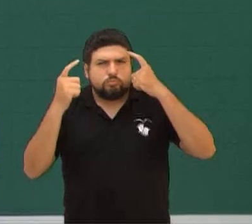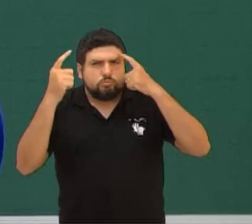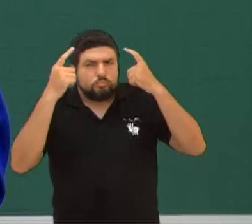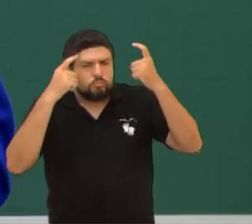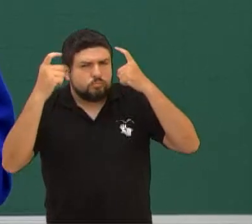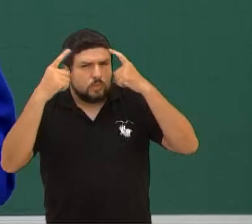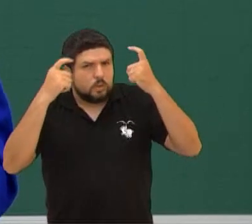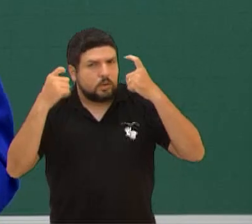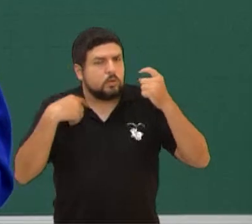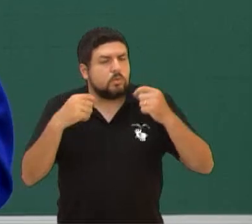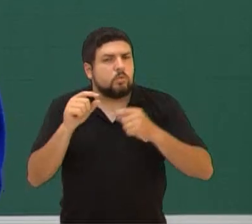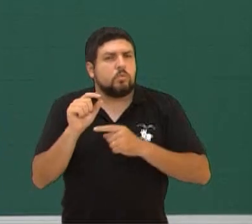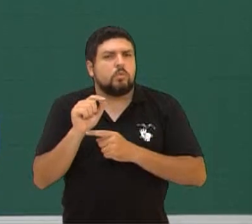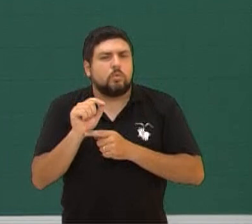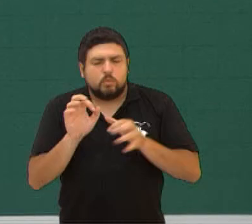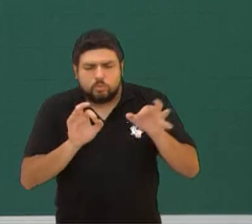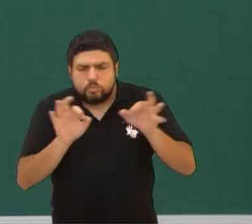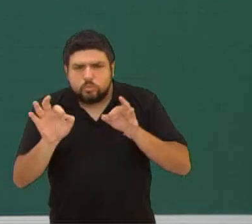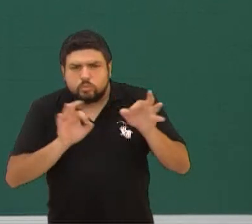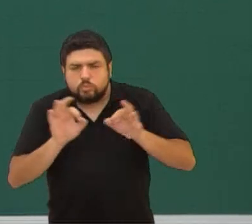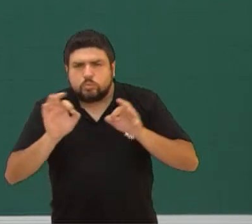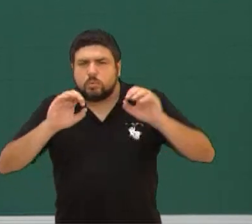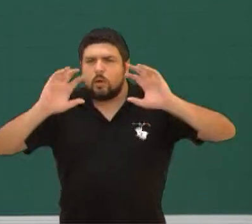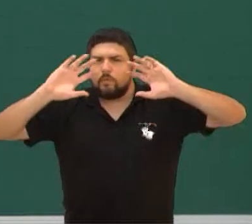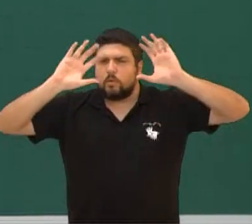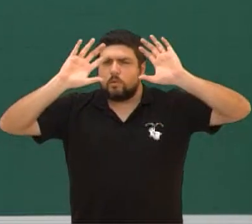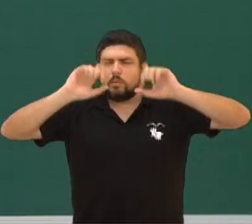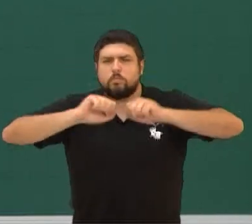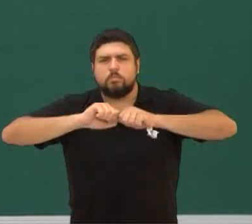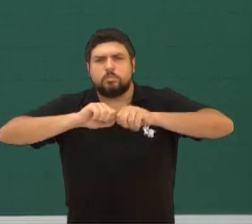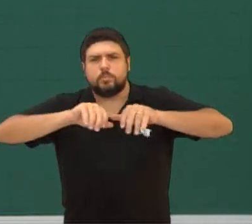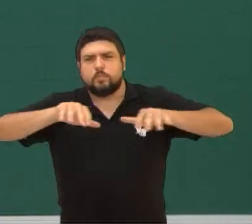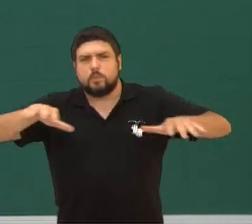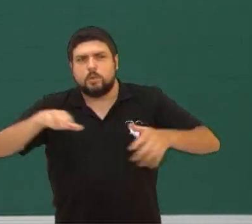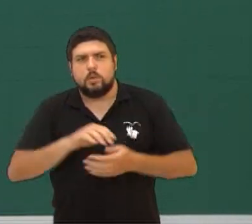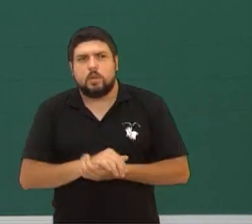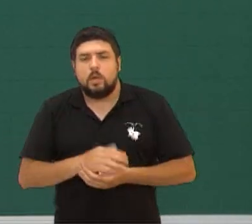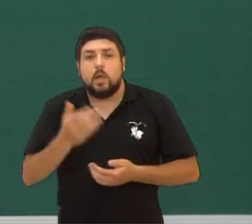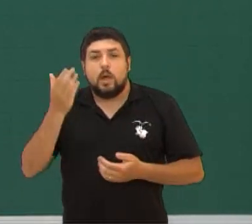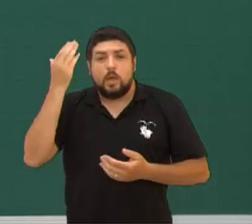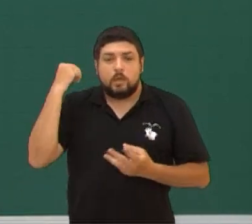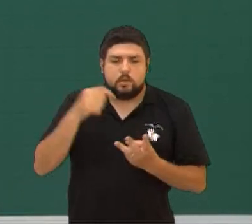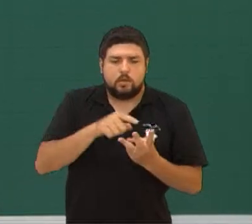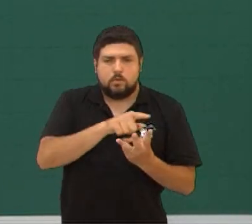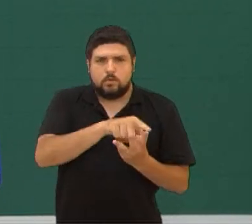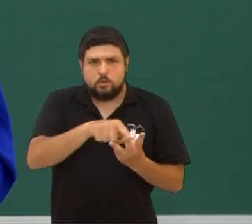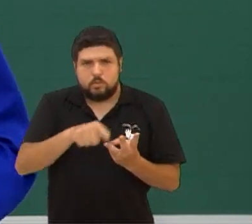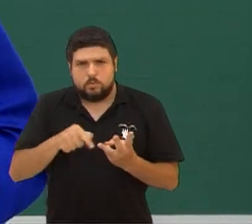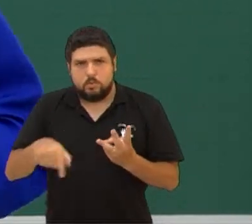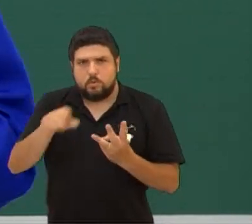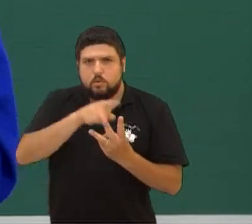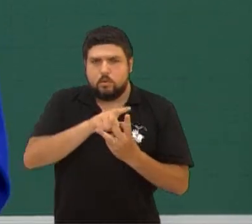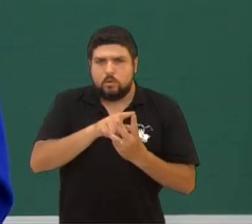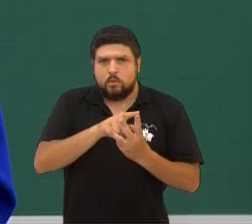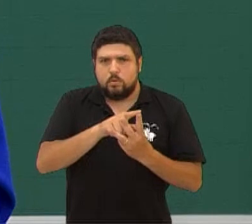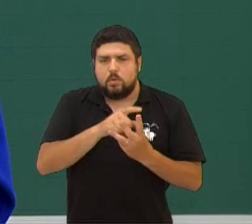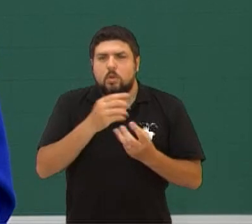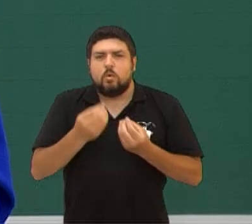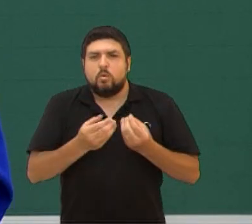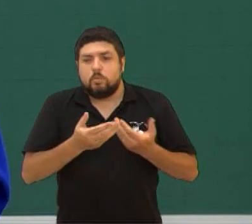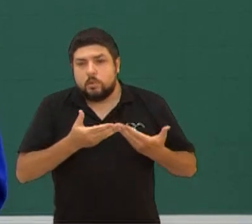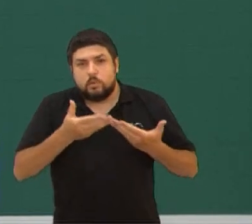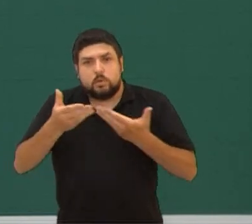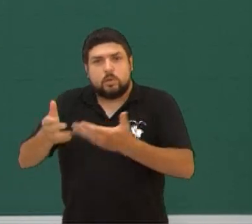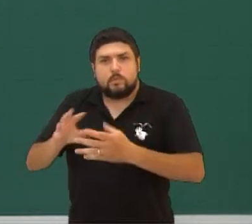Que é a ideia de tornar o esporte, o voleibol, cada vez mais conhecido. Então, eles vieram com 3 frentes, que era a escolarização da prática, levar o esporte para